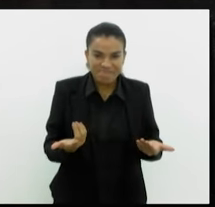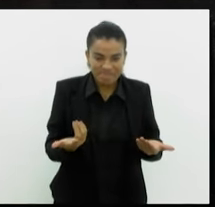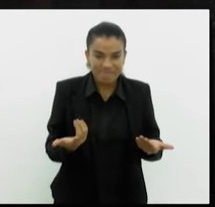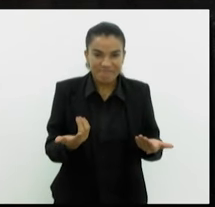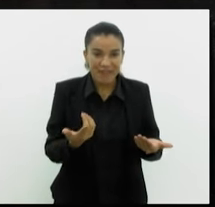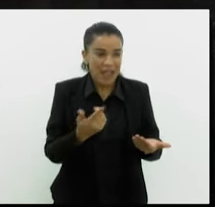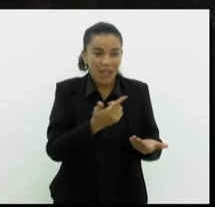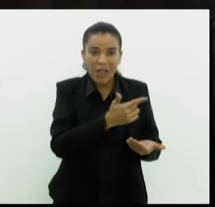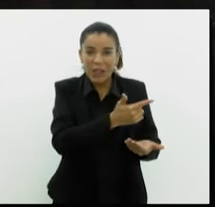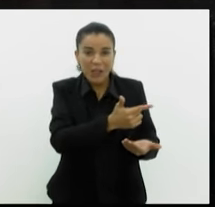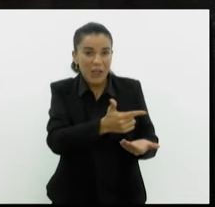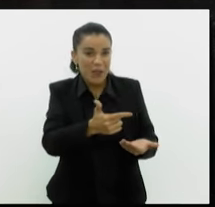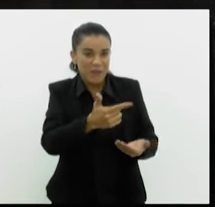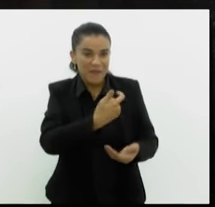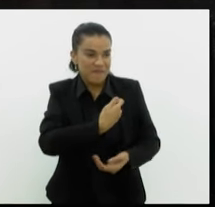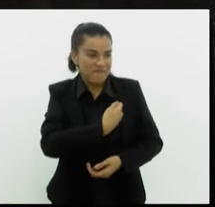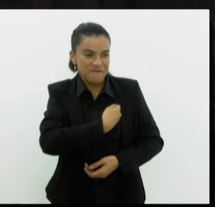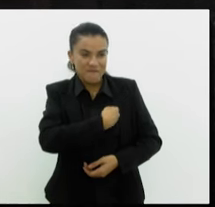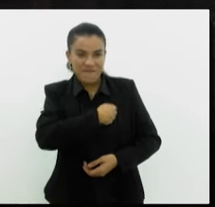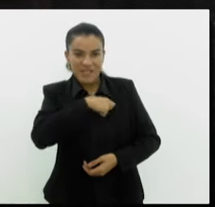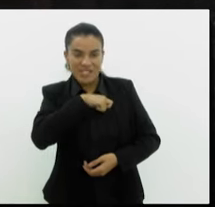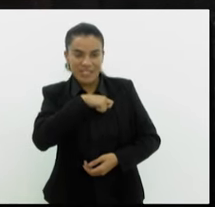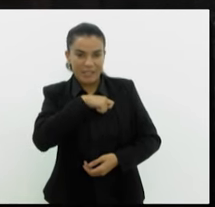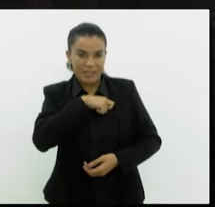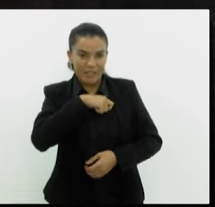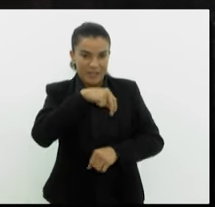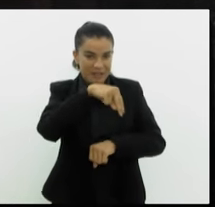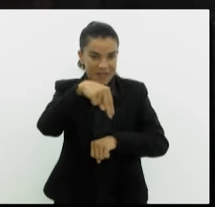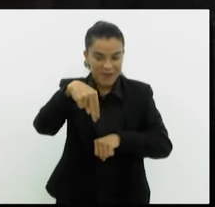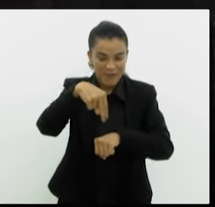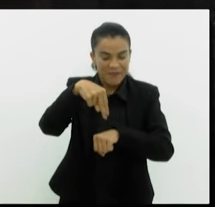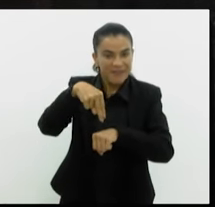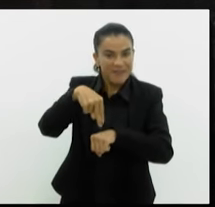que não faz essa fiscalização na União,